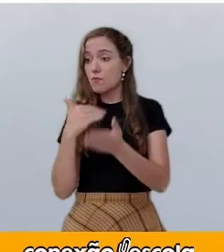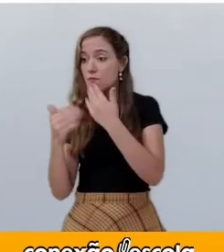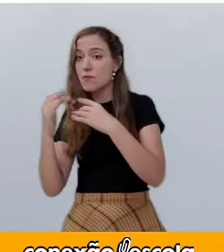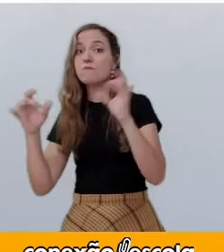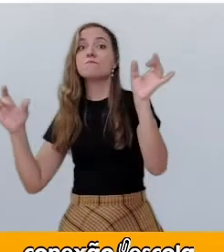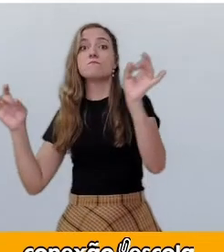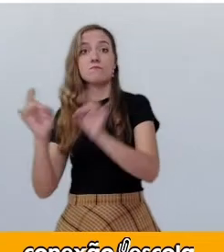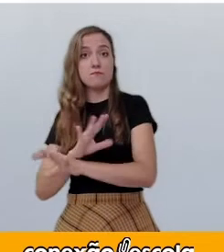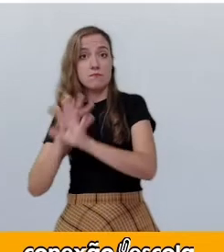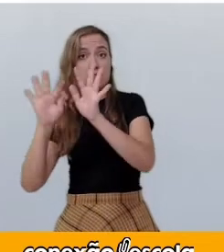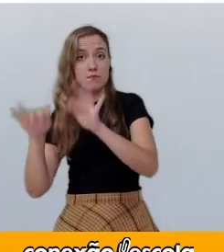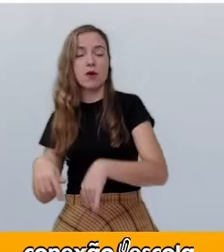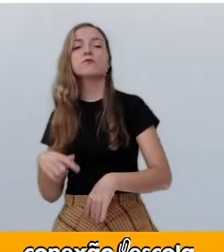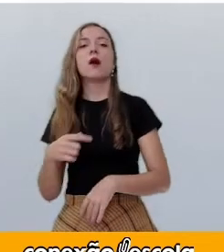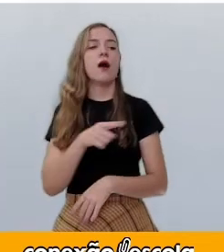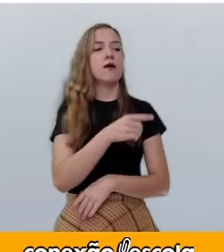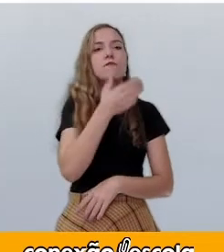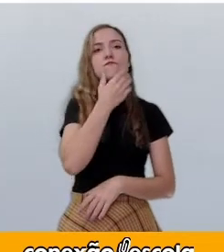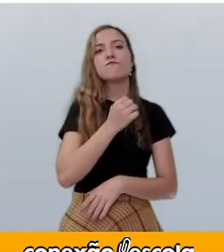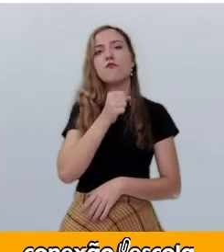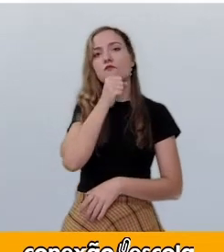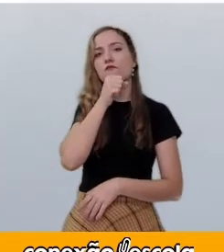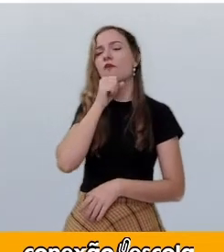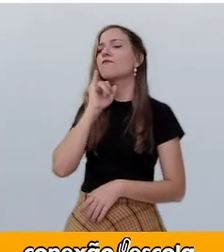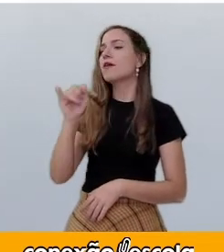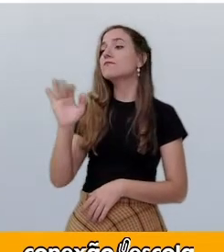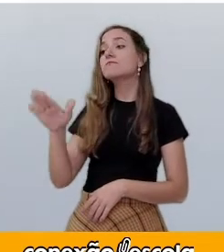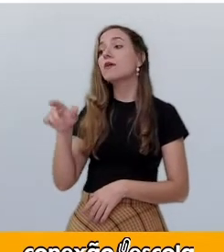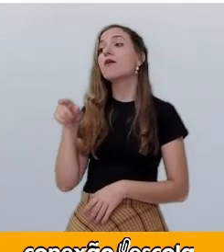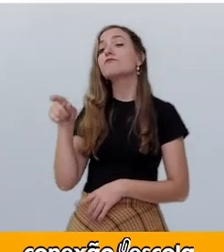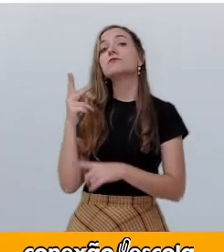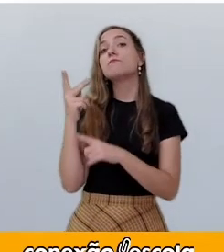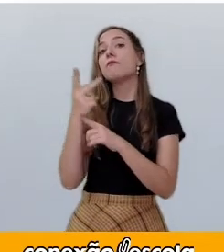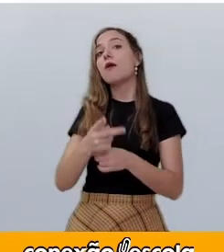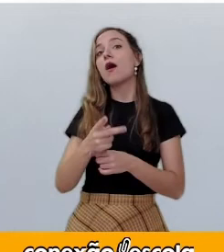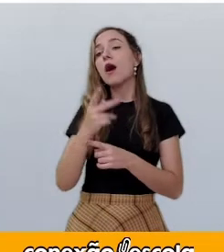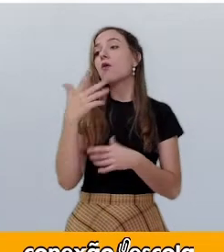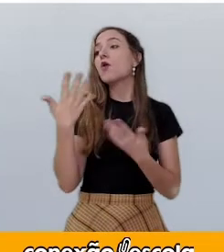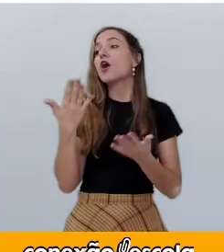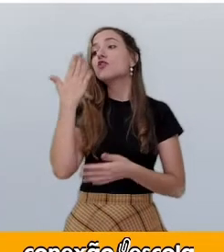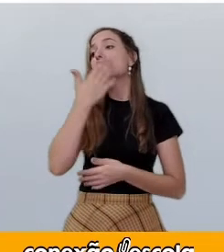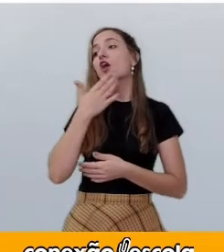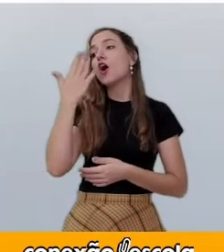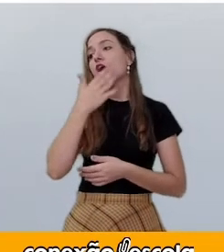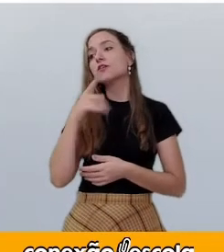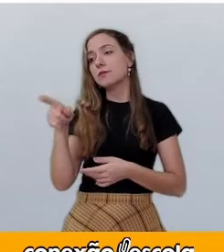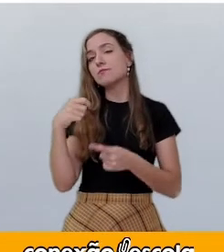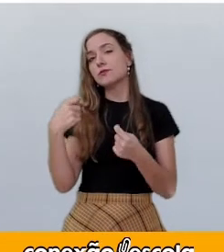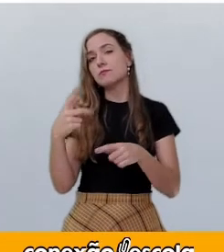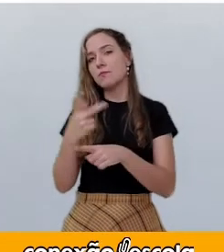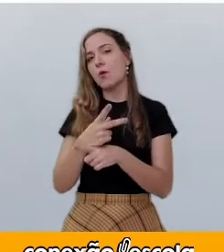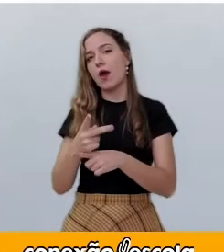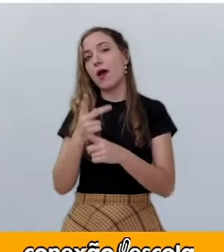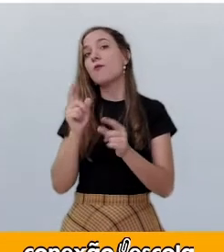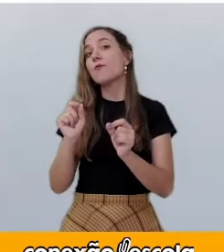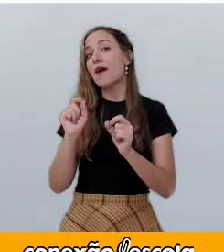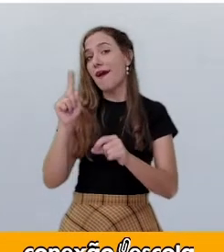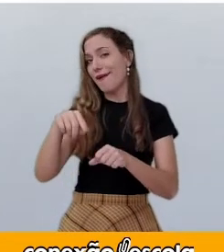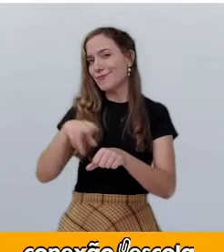me dizia para eu procurar pela casa a minha sobremesa favorita chocolate